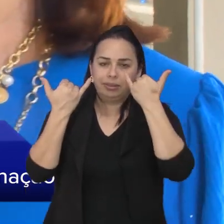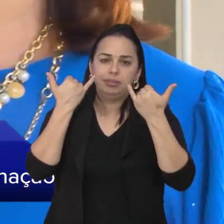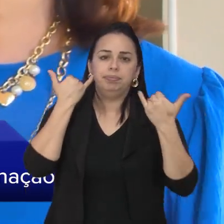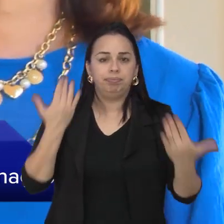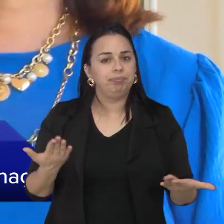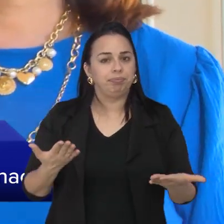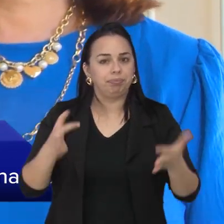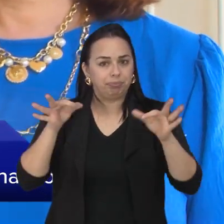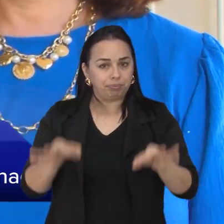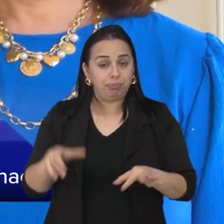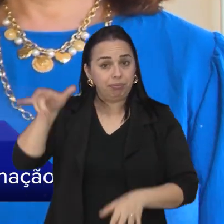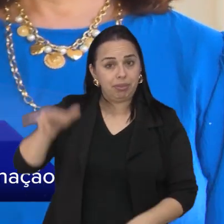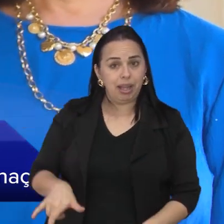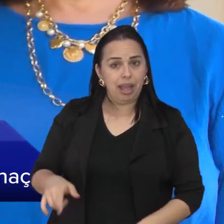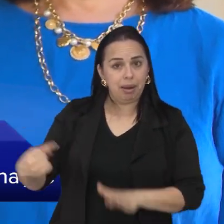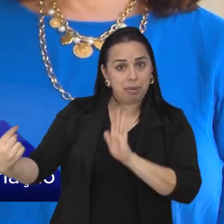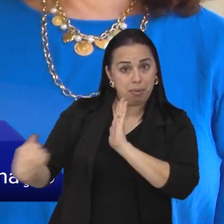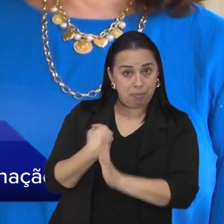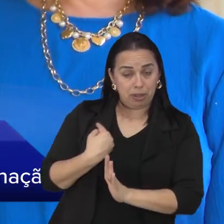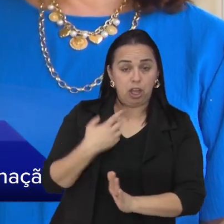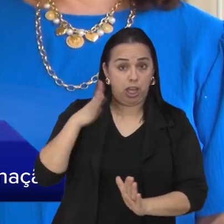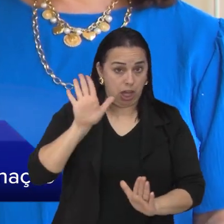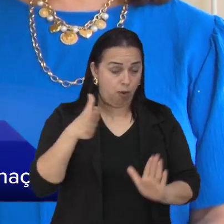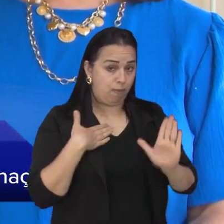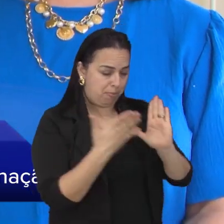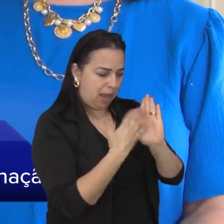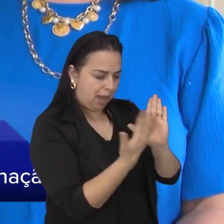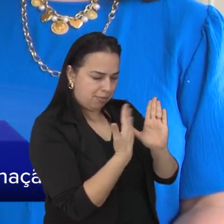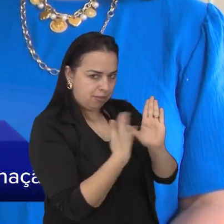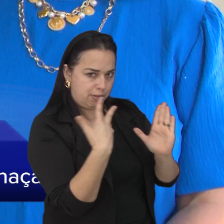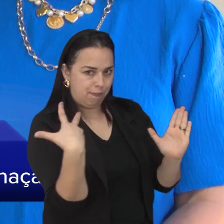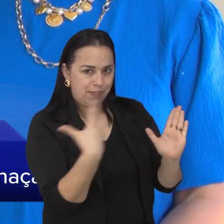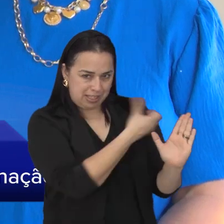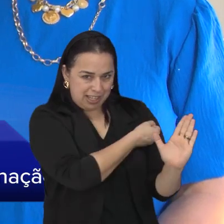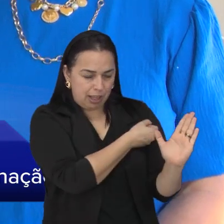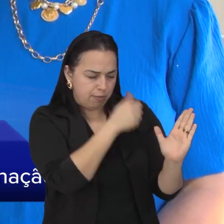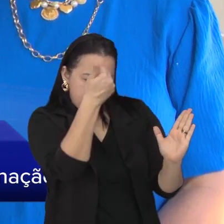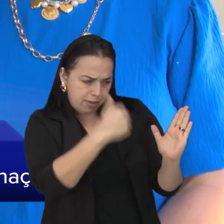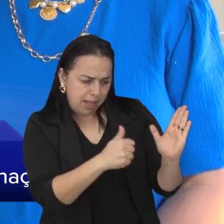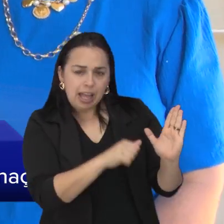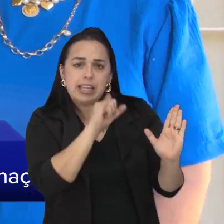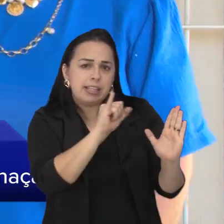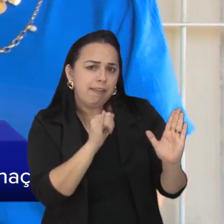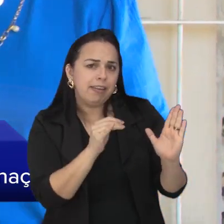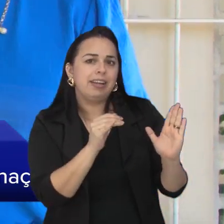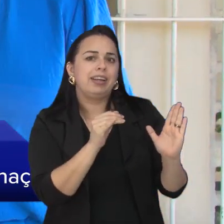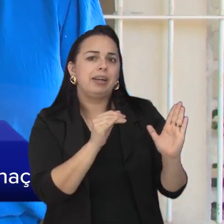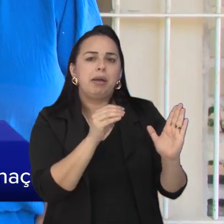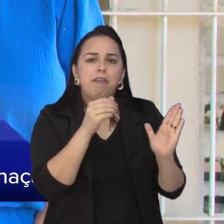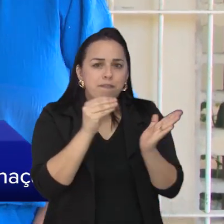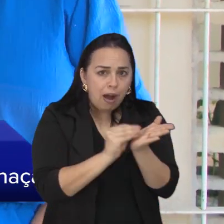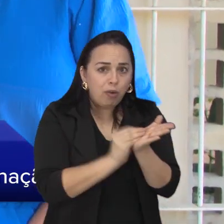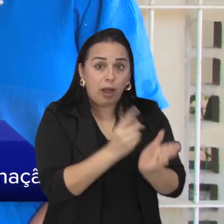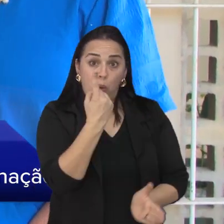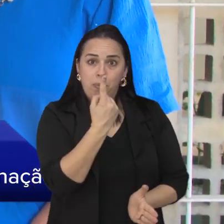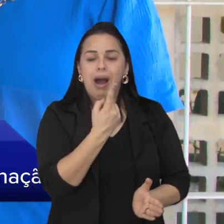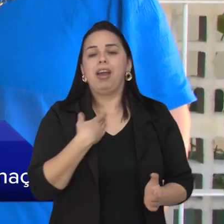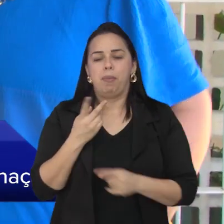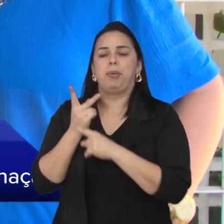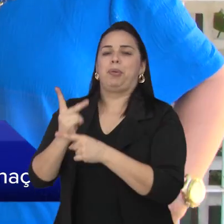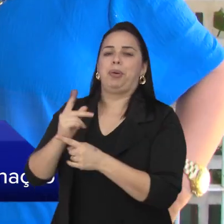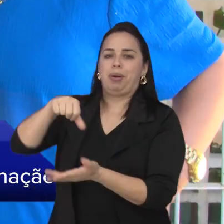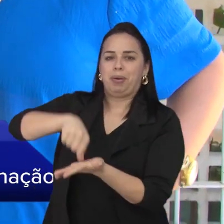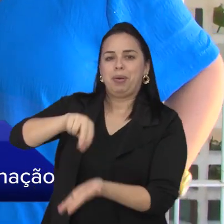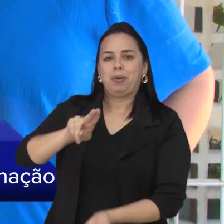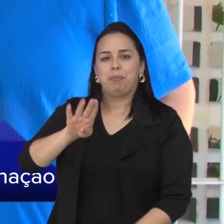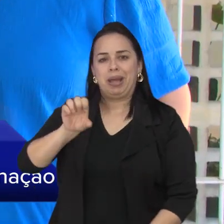pelas informações. E é isso, como a Cristina me perguntou, eu vou conferir a minha caderneta de vacinação. Se não tiver em dia, vou procurar uma